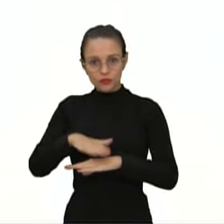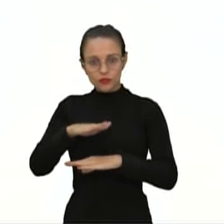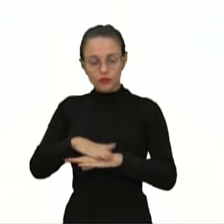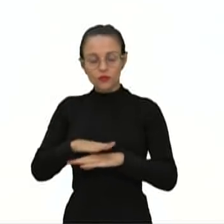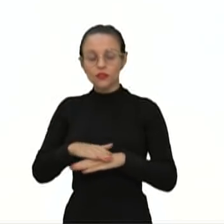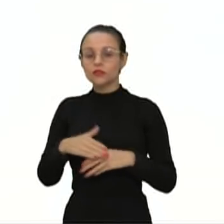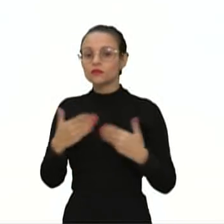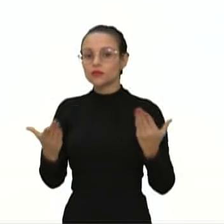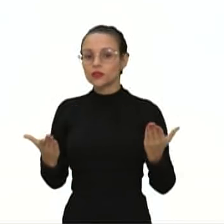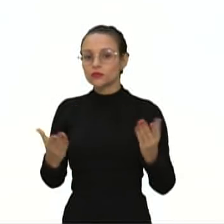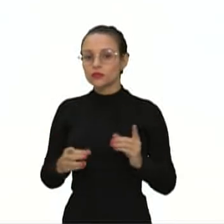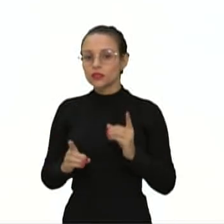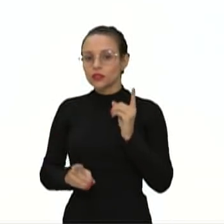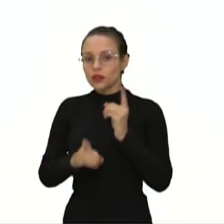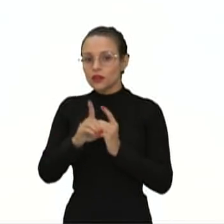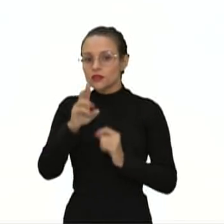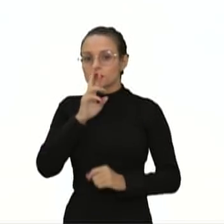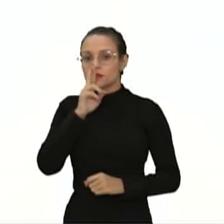determinar quantos